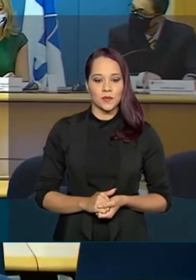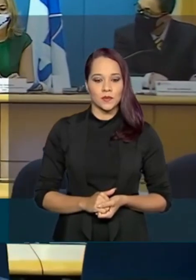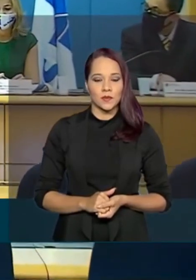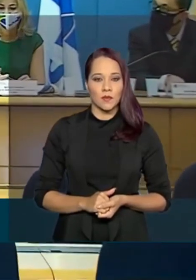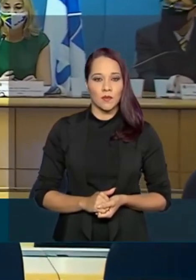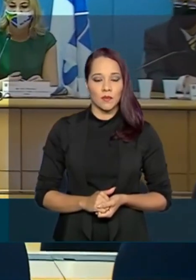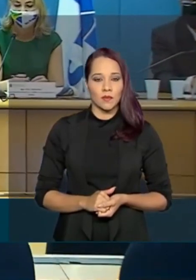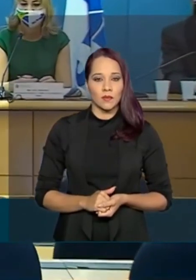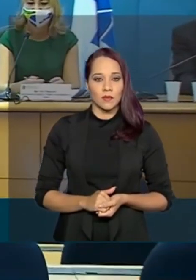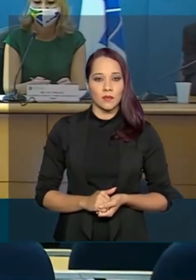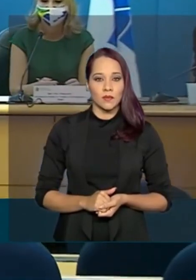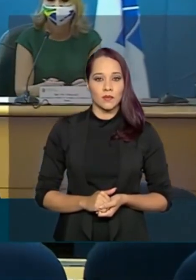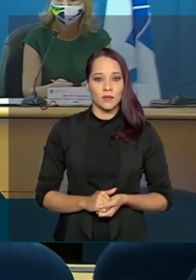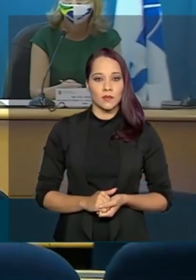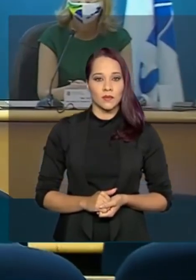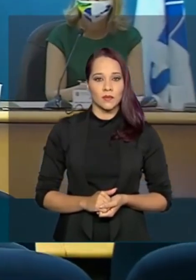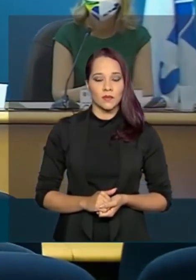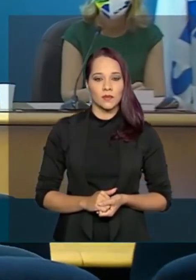Nós informamos